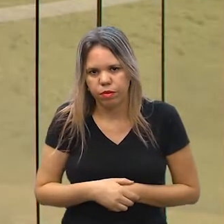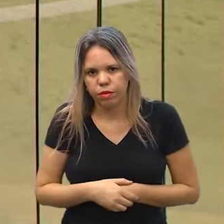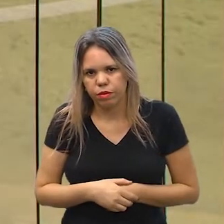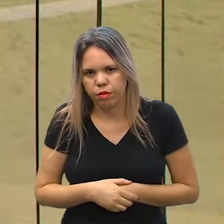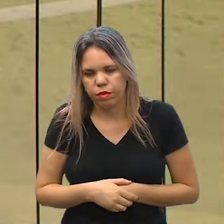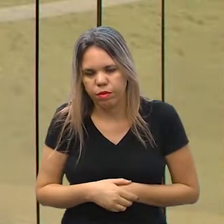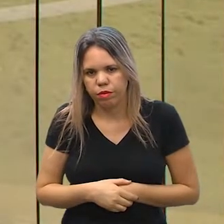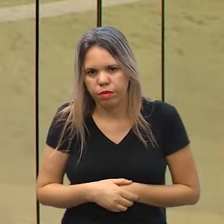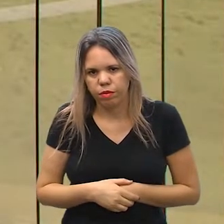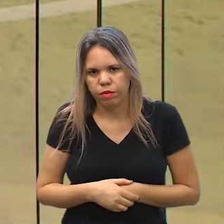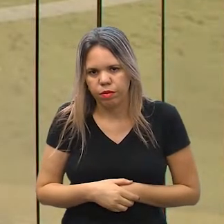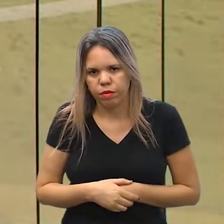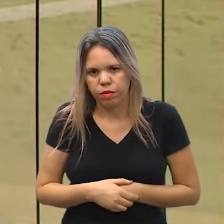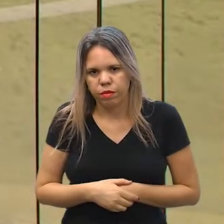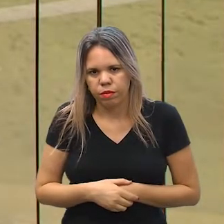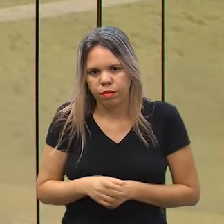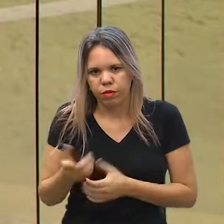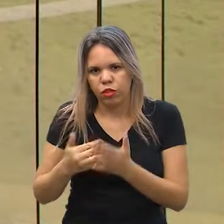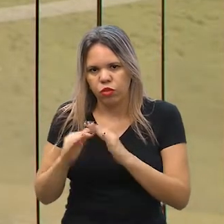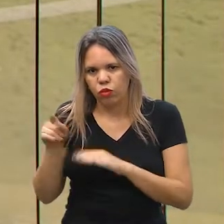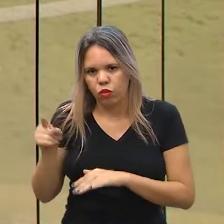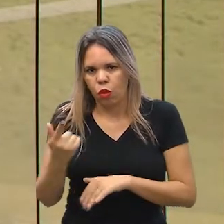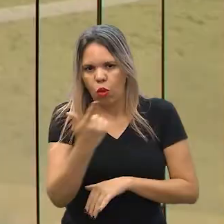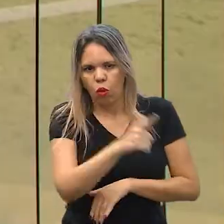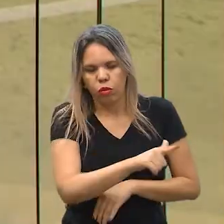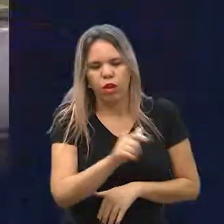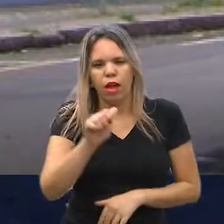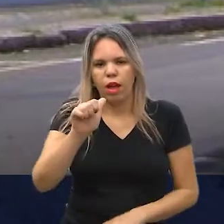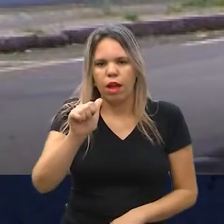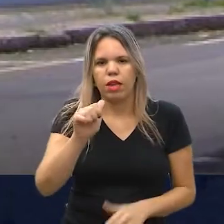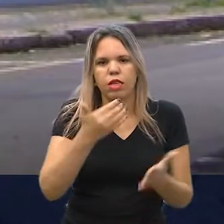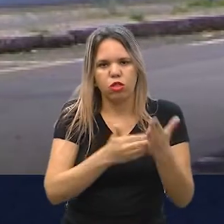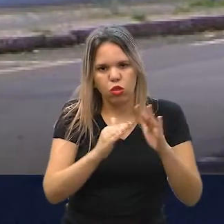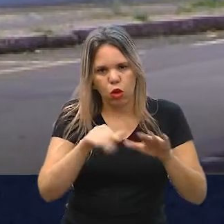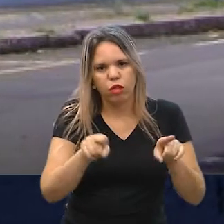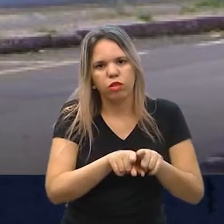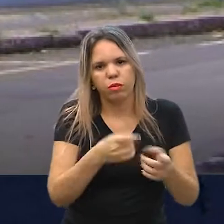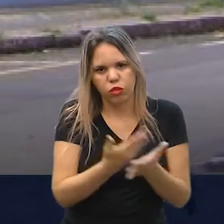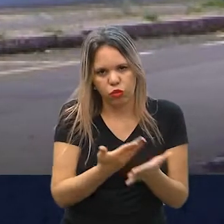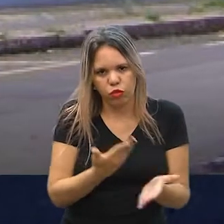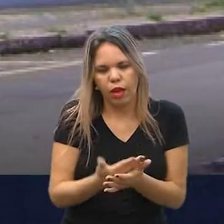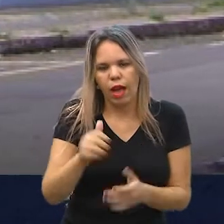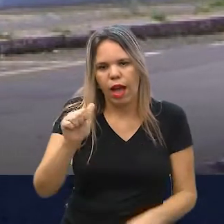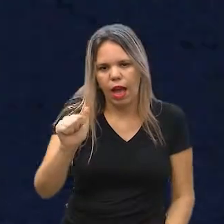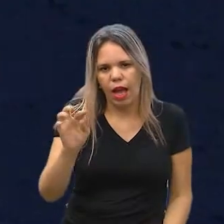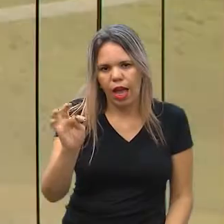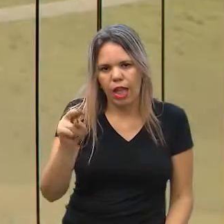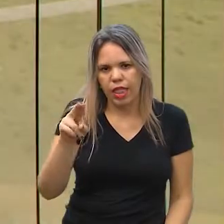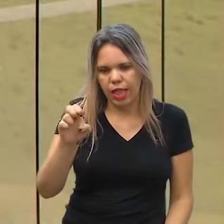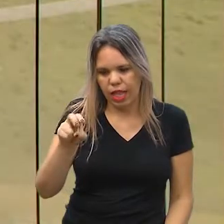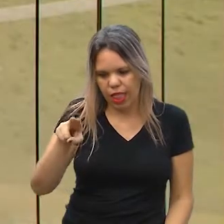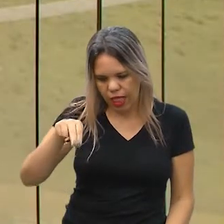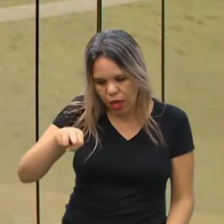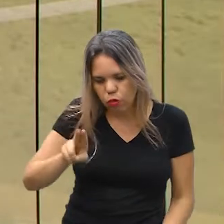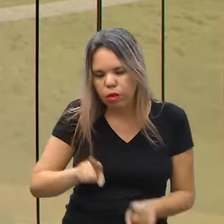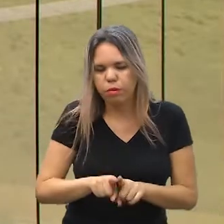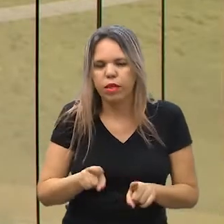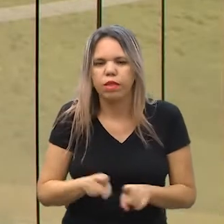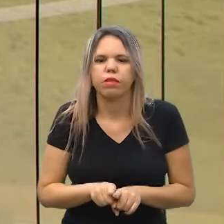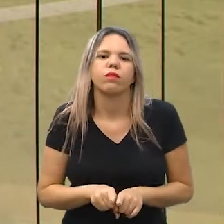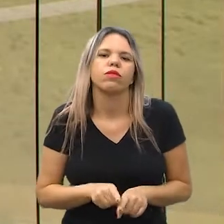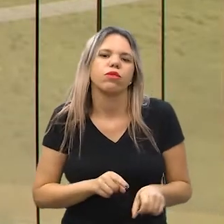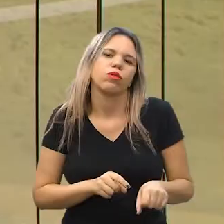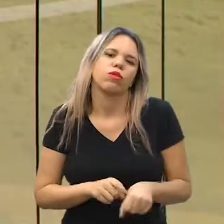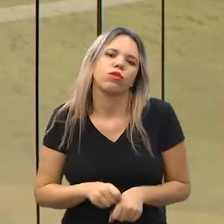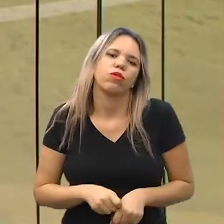e de lá eu estudei no Ateneu também. Eu terminei o meu ensino fundamental no